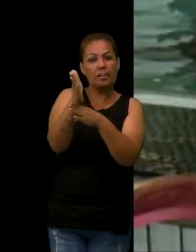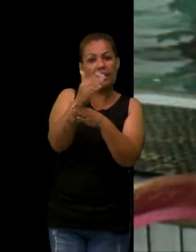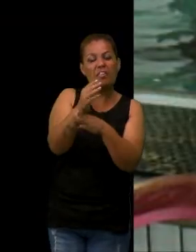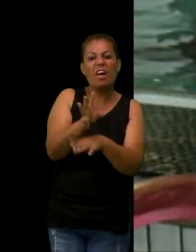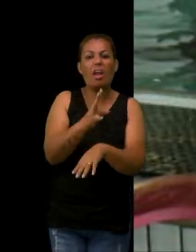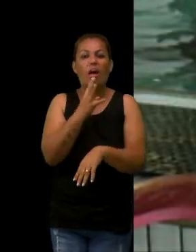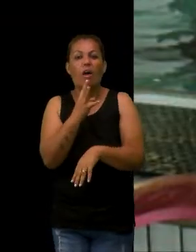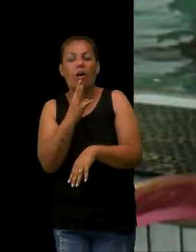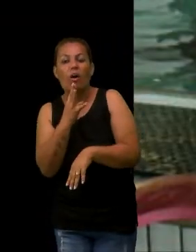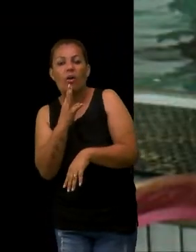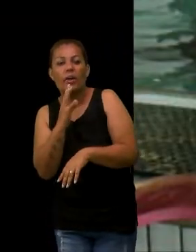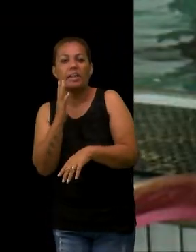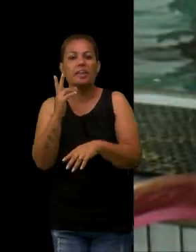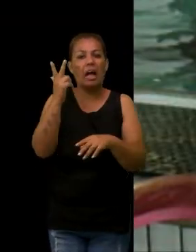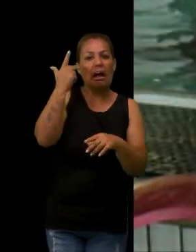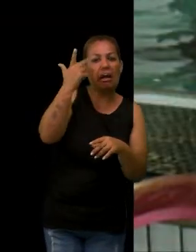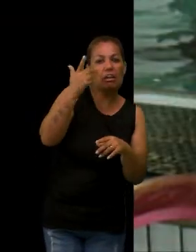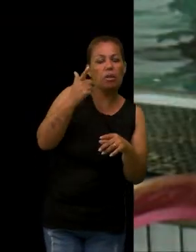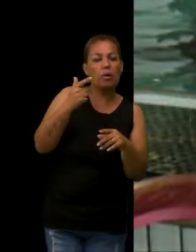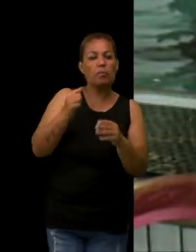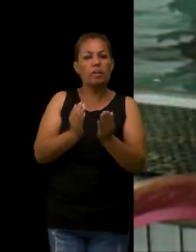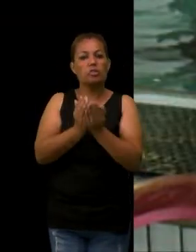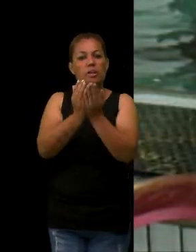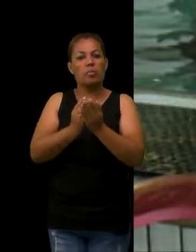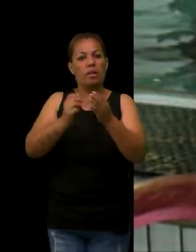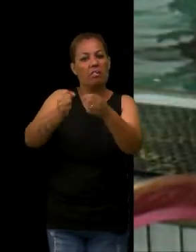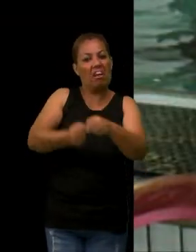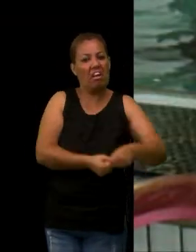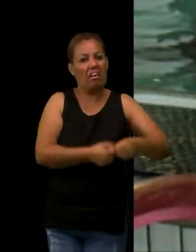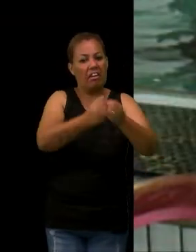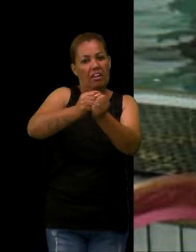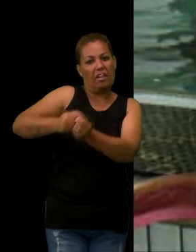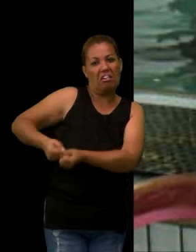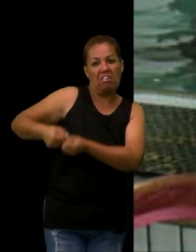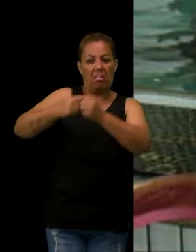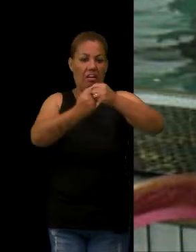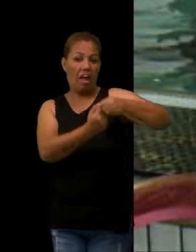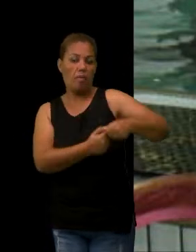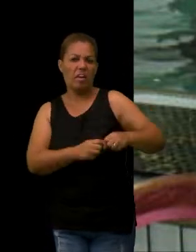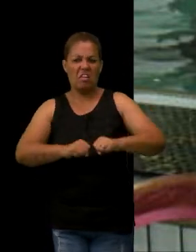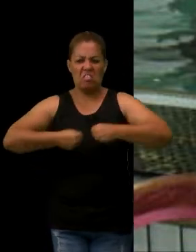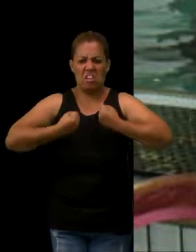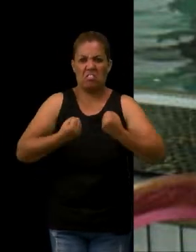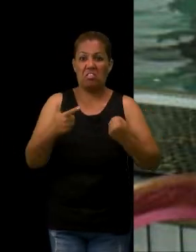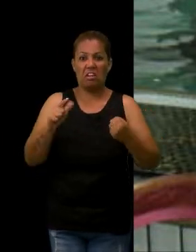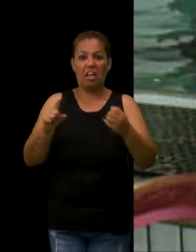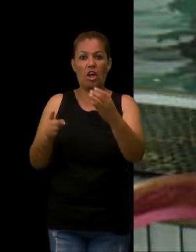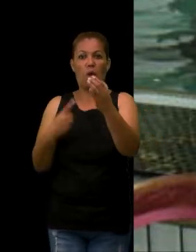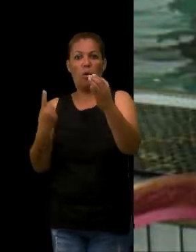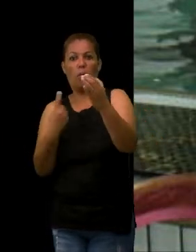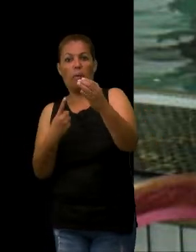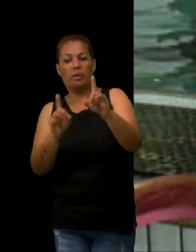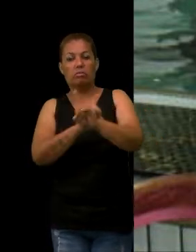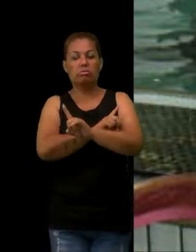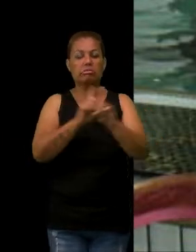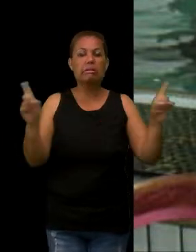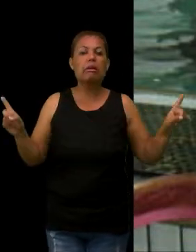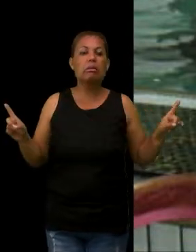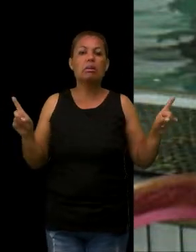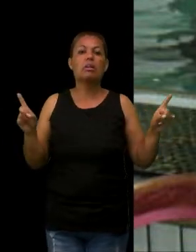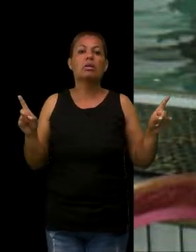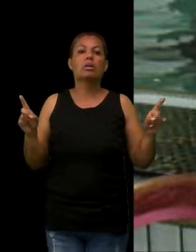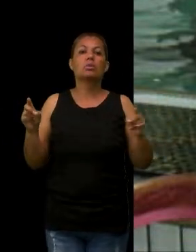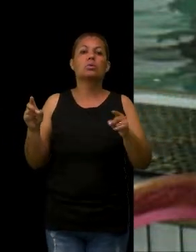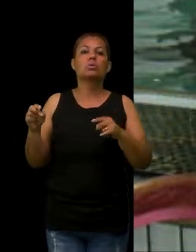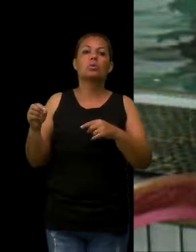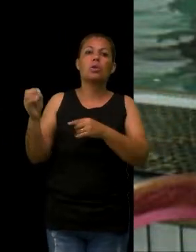que a vela que o nome das pessoas pensam que é barco a remo e vai fazer força o que tem um motor para levar não a tudo que conduza a gente